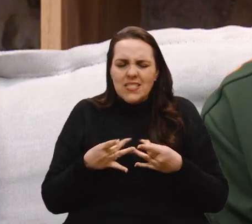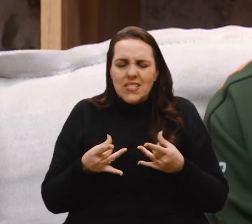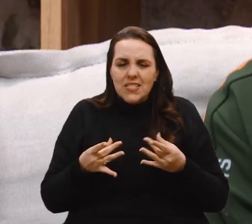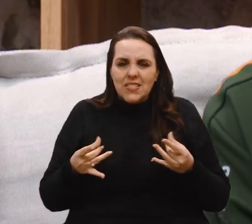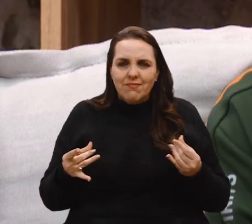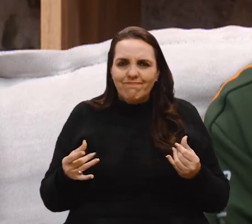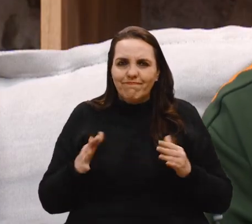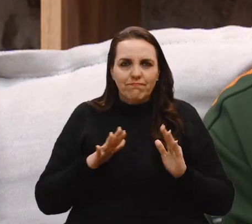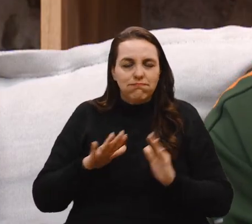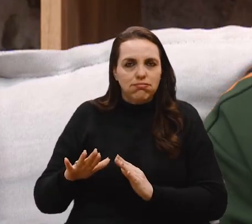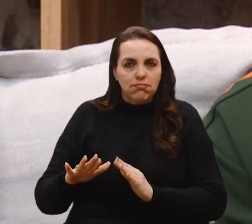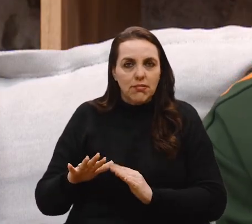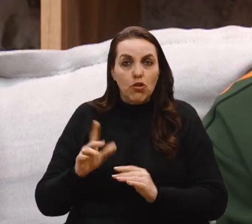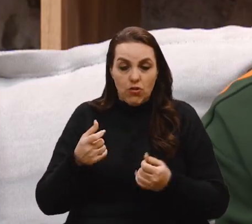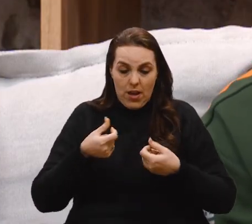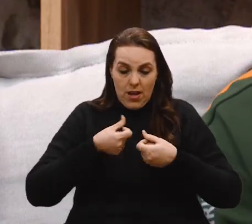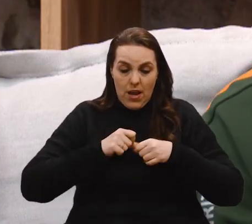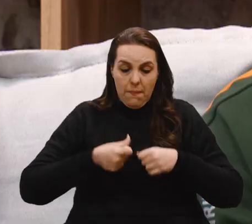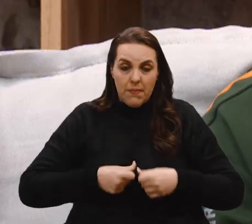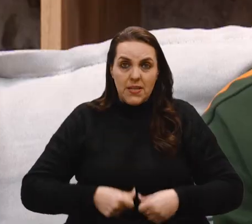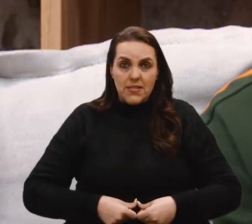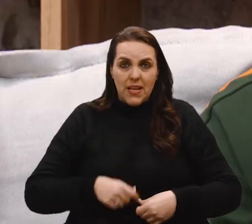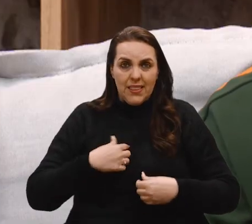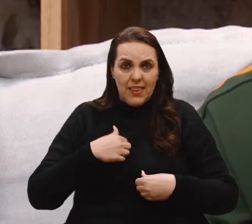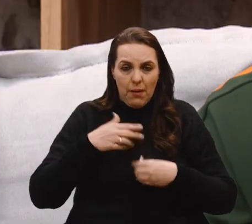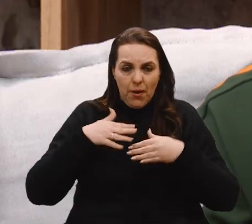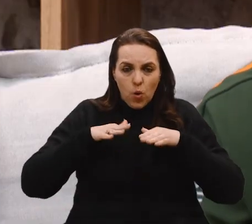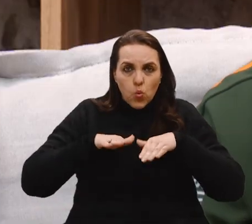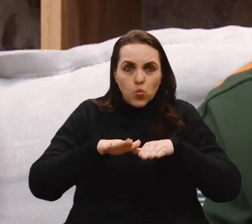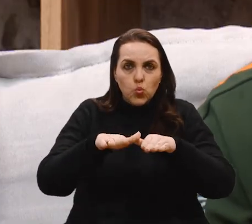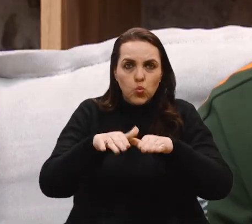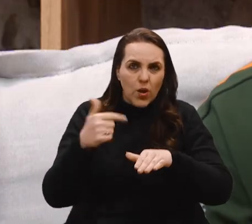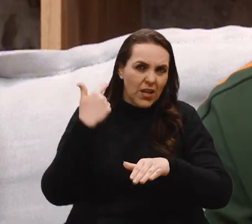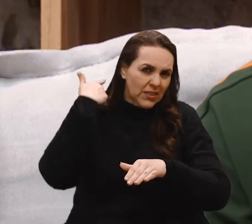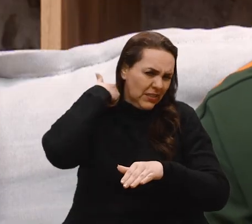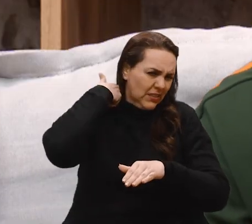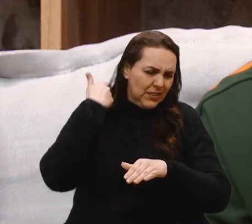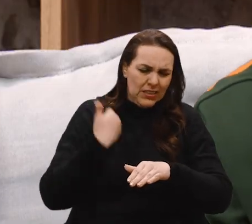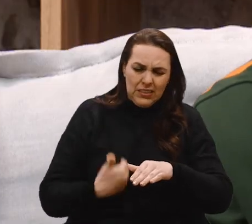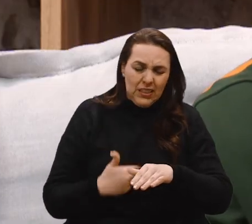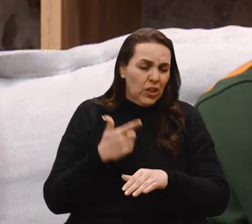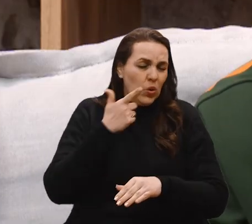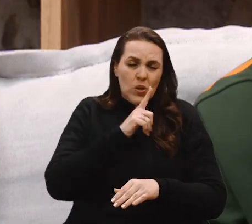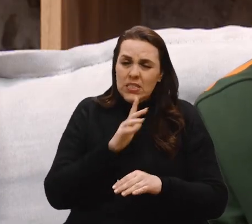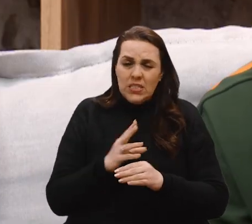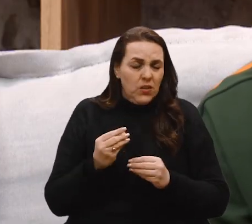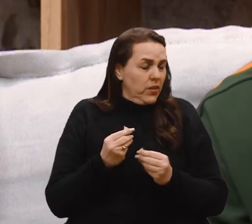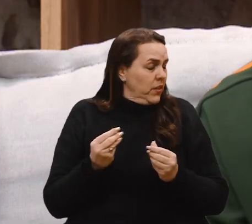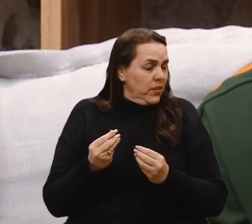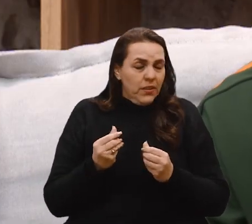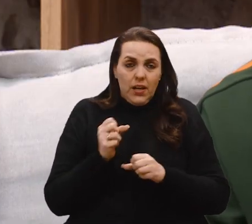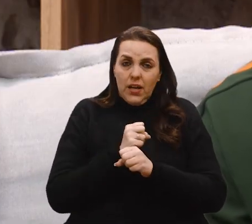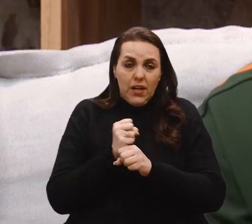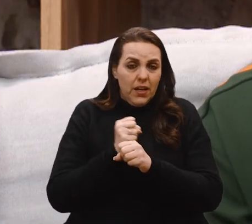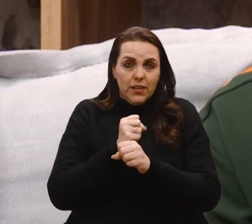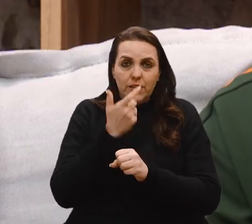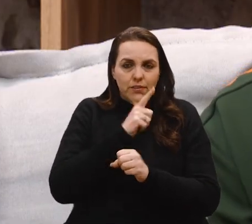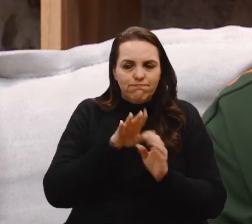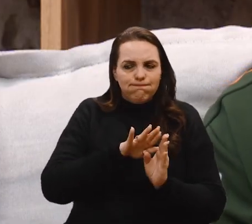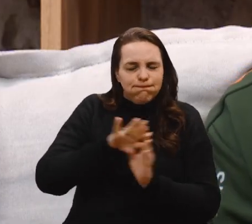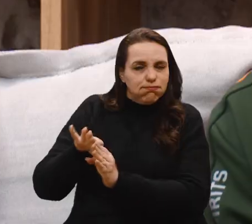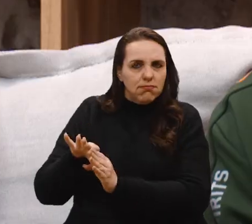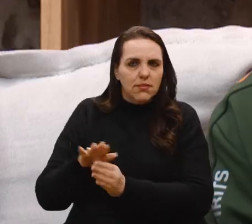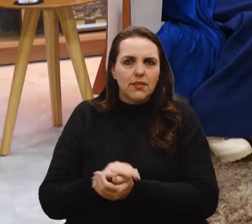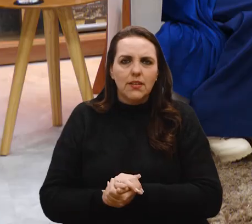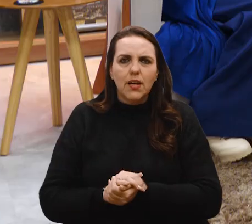aconteceu comigo de uma camisa ter uma costura no meio, eu não consigo usar. E fiquei anos e anos e não consegui usar aquela camisa. O